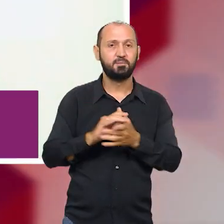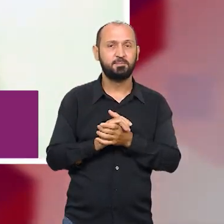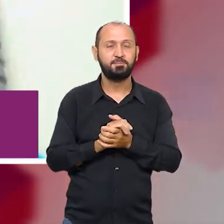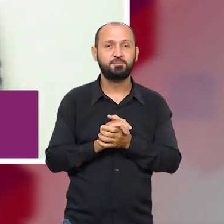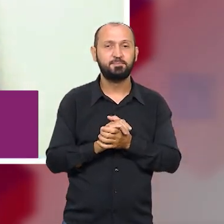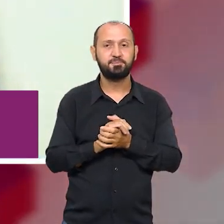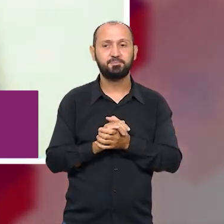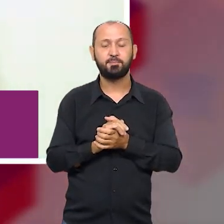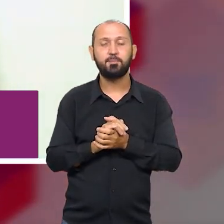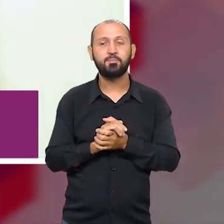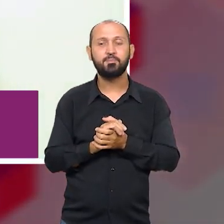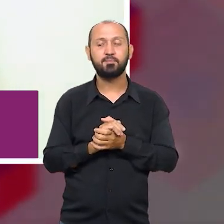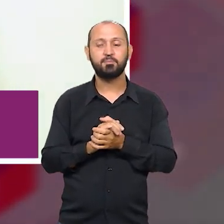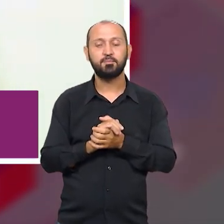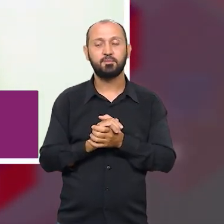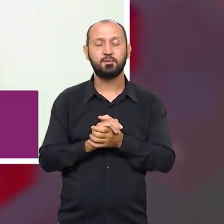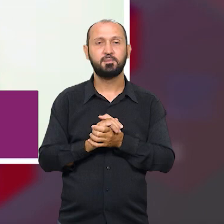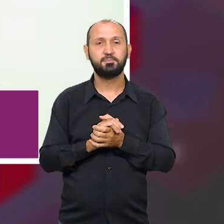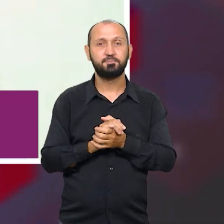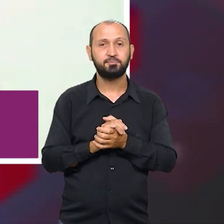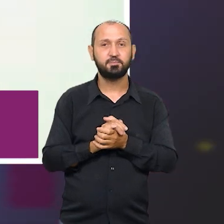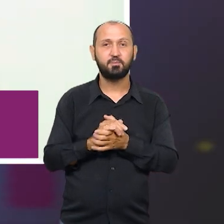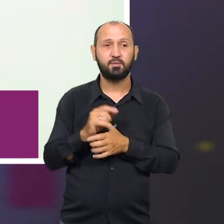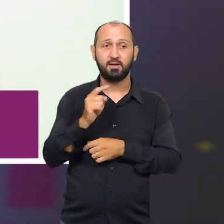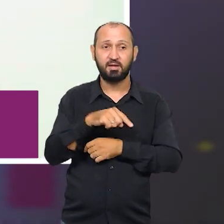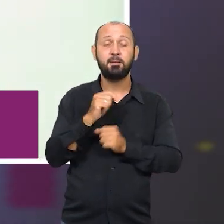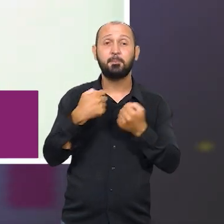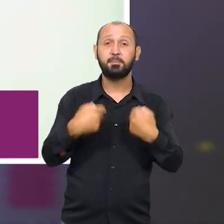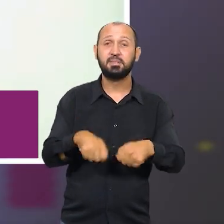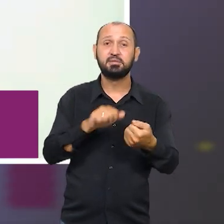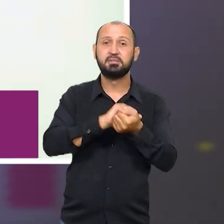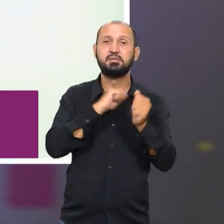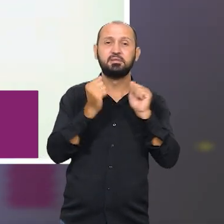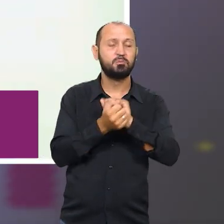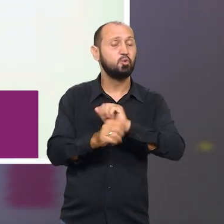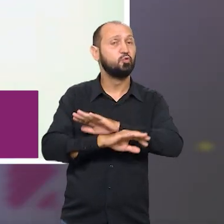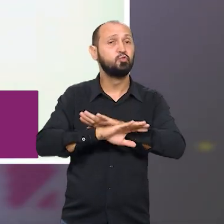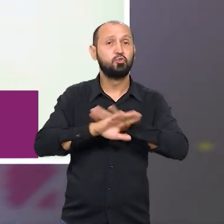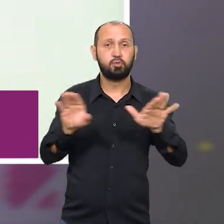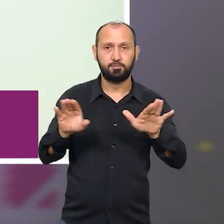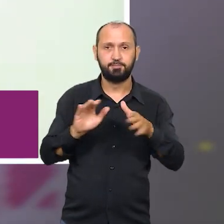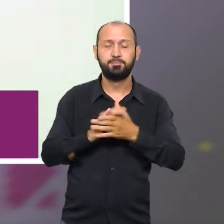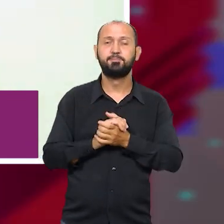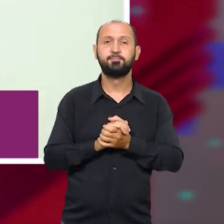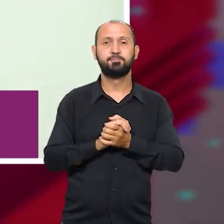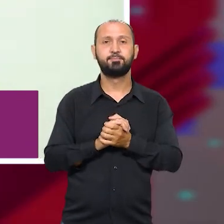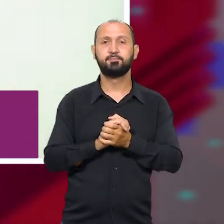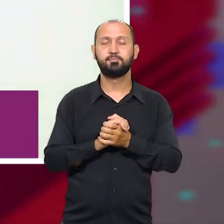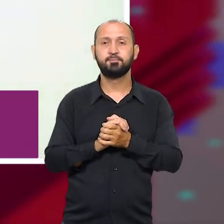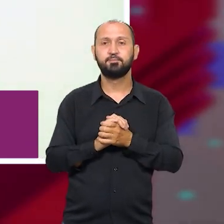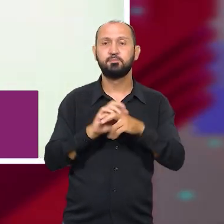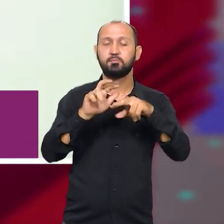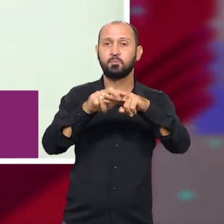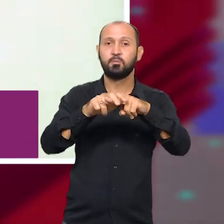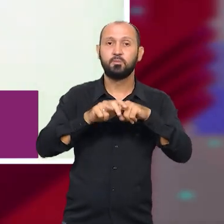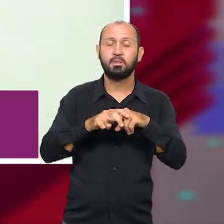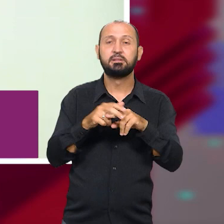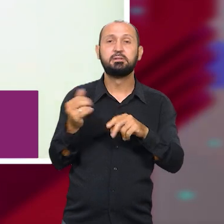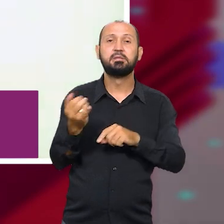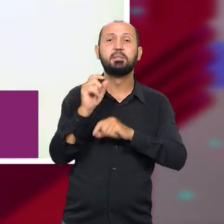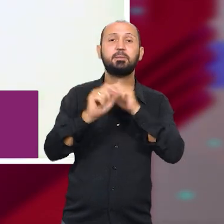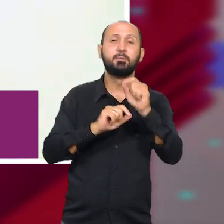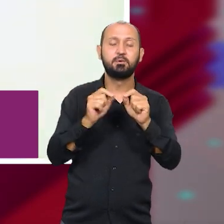né? E ele precisa de adequações, é só isso. Por isso da importância